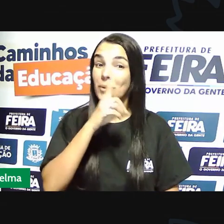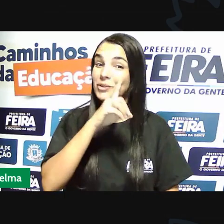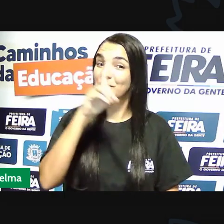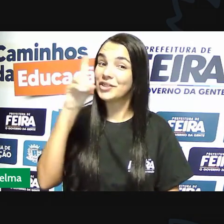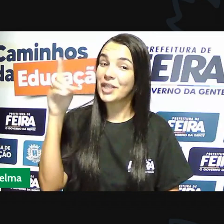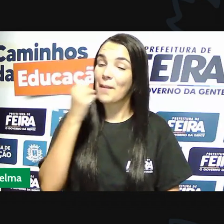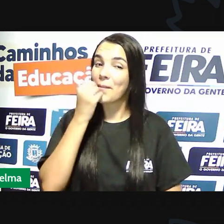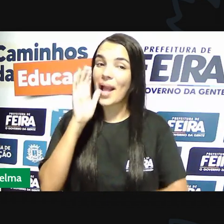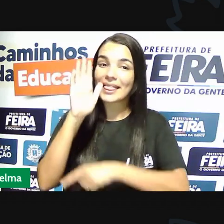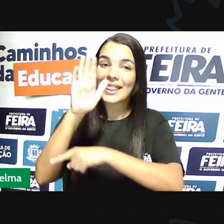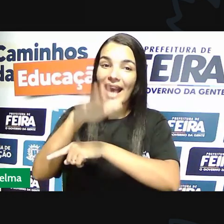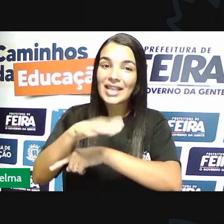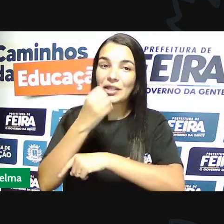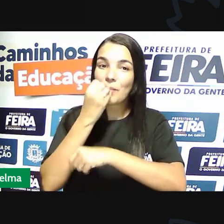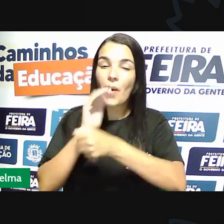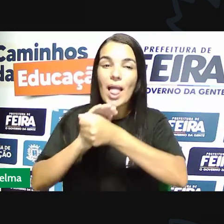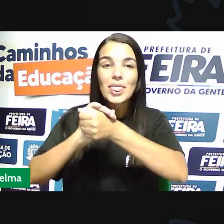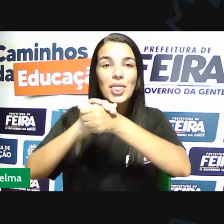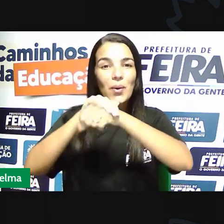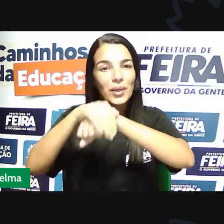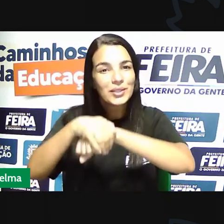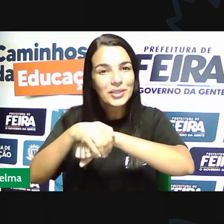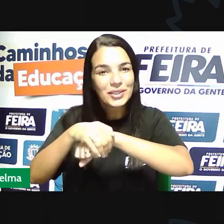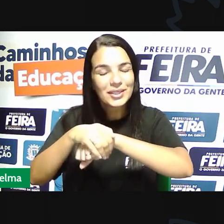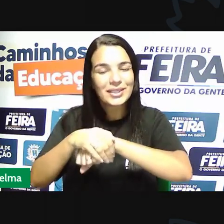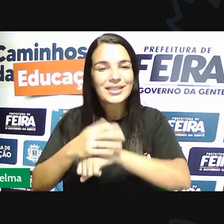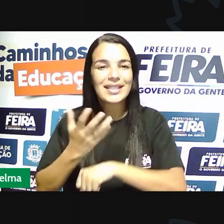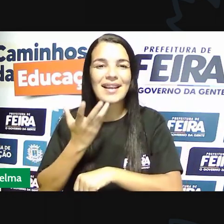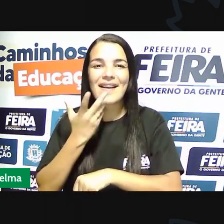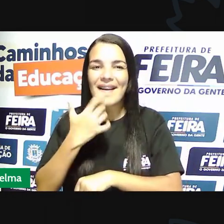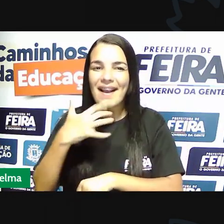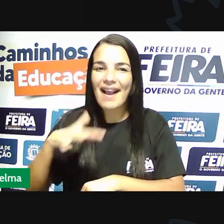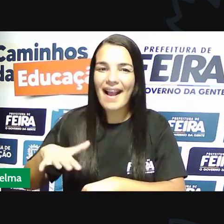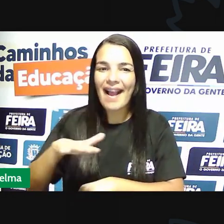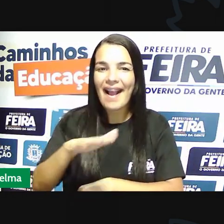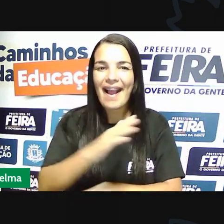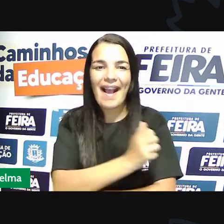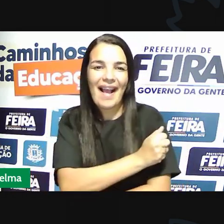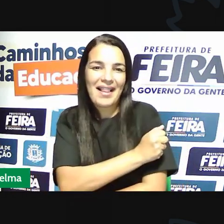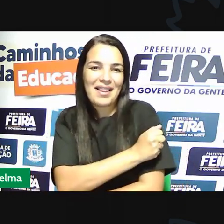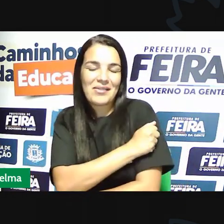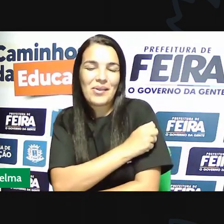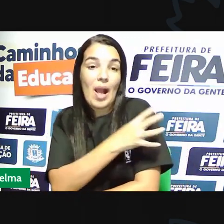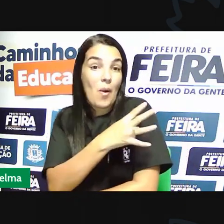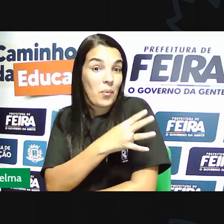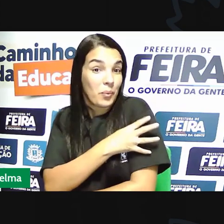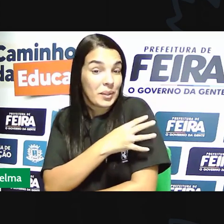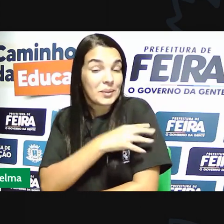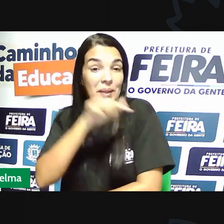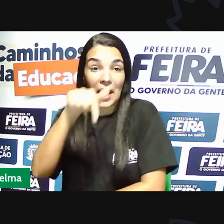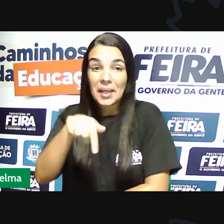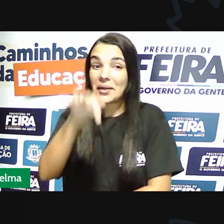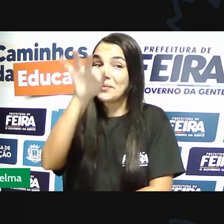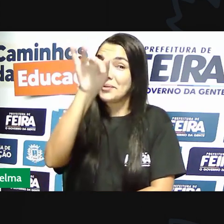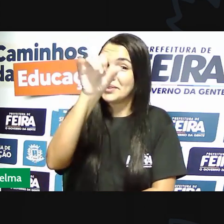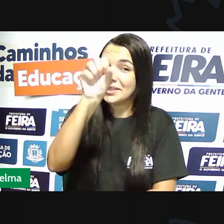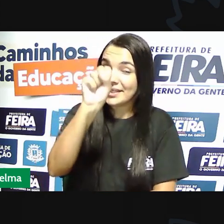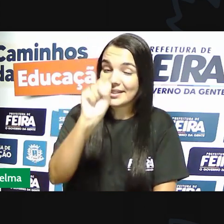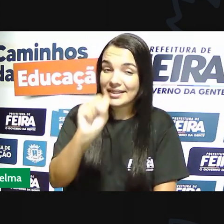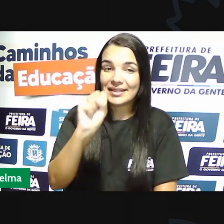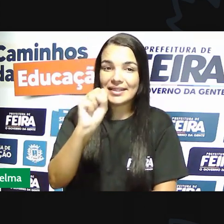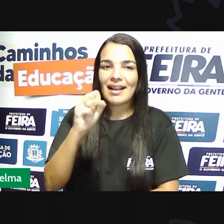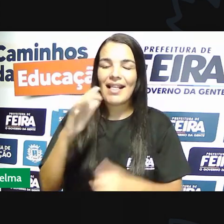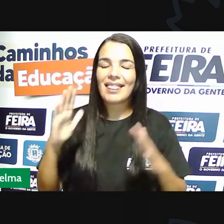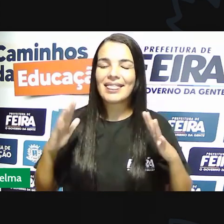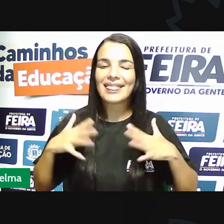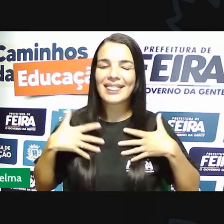Bom dia, boa tarde, boa noite, meus queridos alunos, nossos quartos anos aqui da cidade de Feira de Santana.